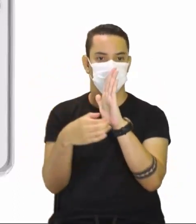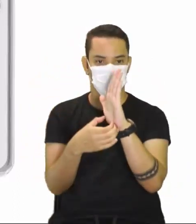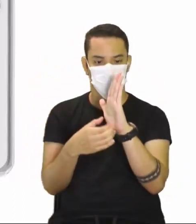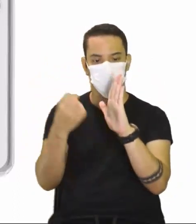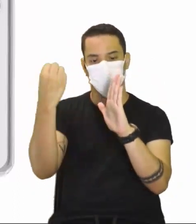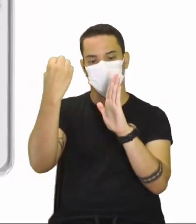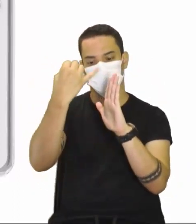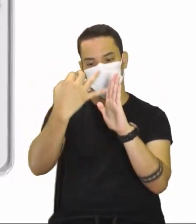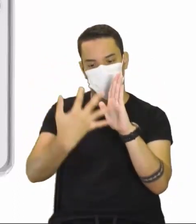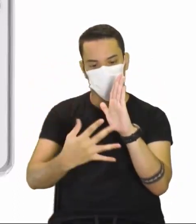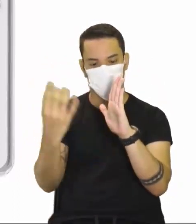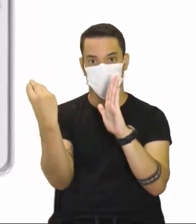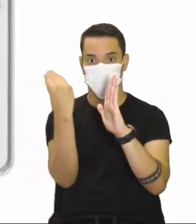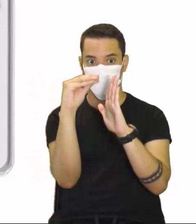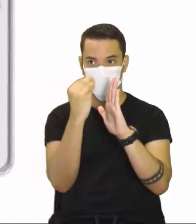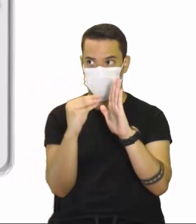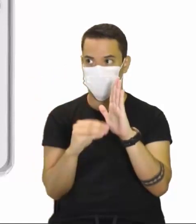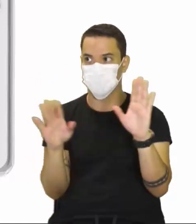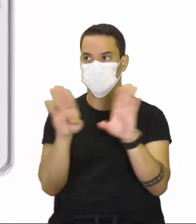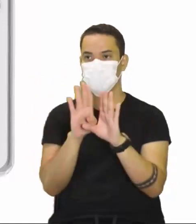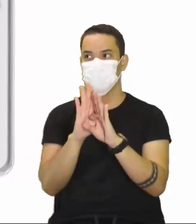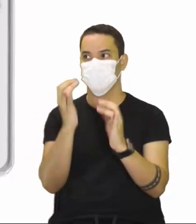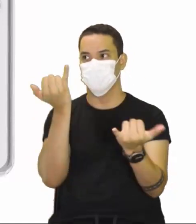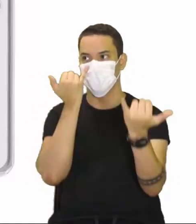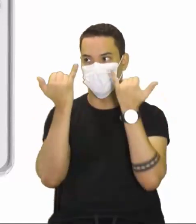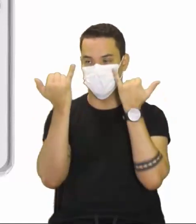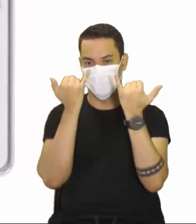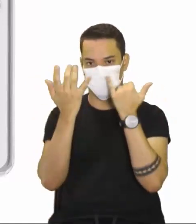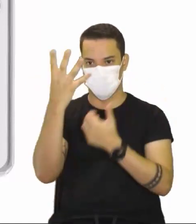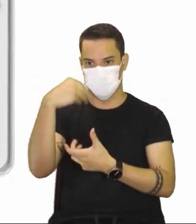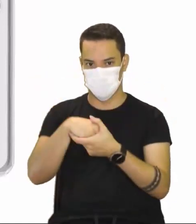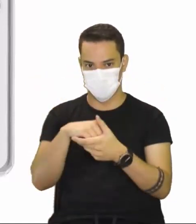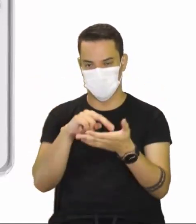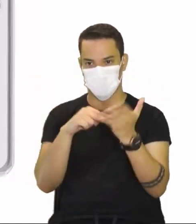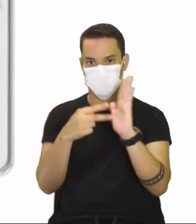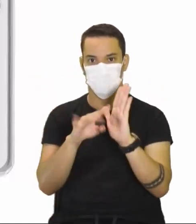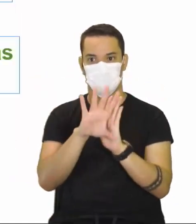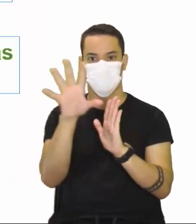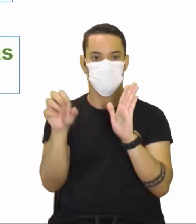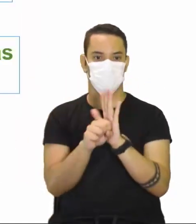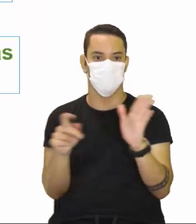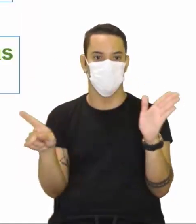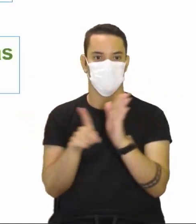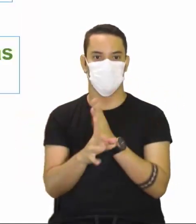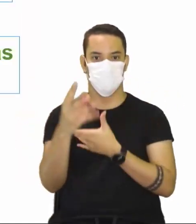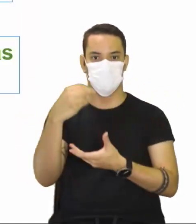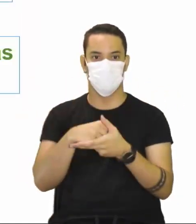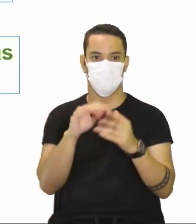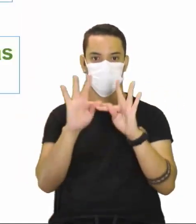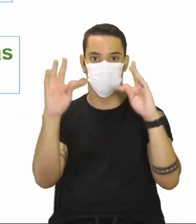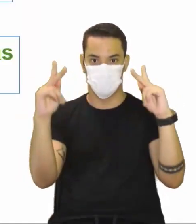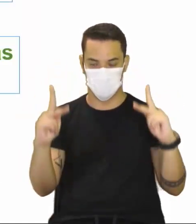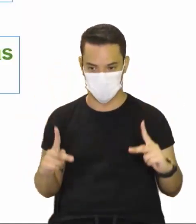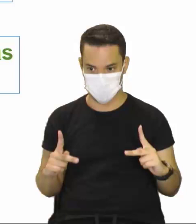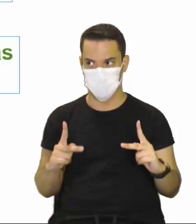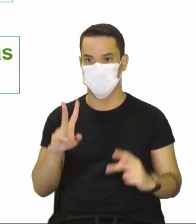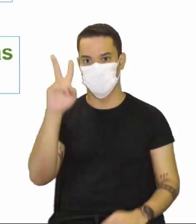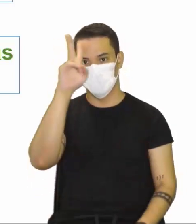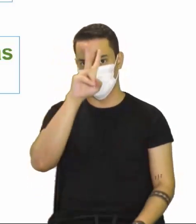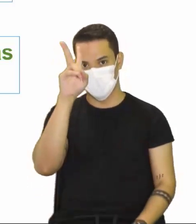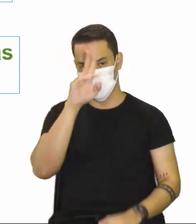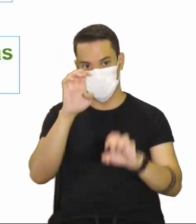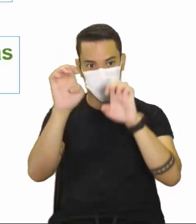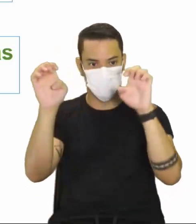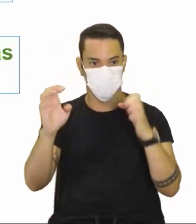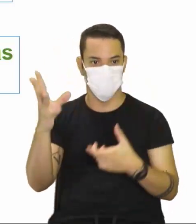dos elementos e as informações que continham naquela tabela periódica. Lembrando que a estrutura